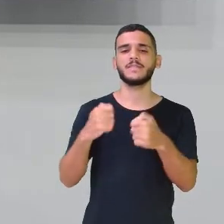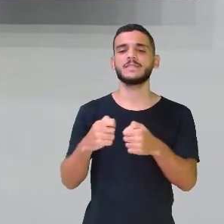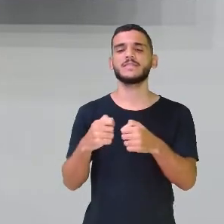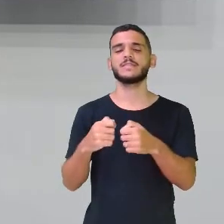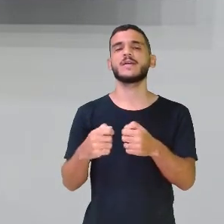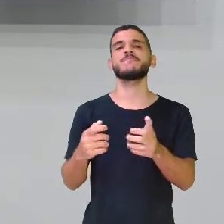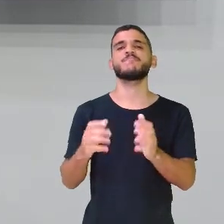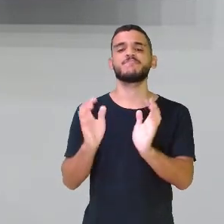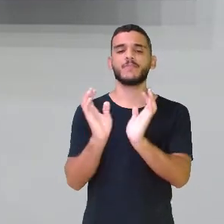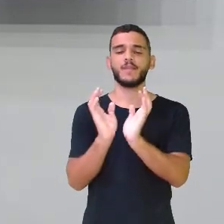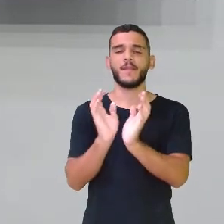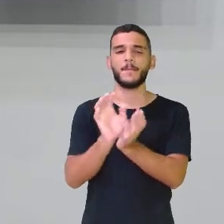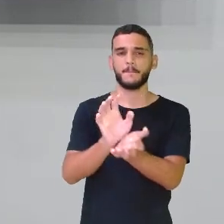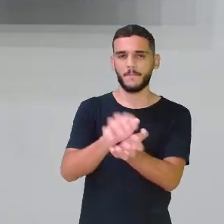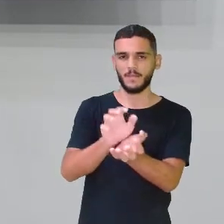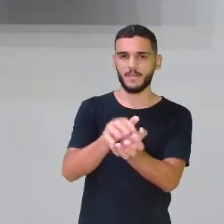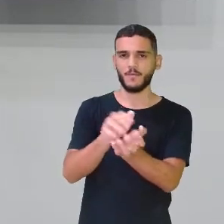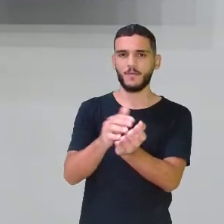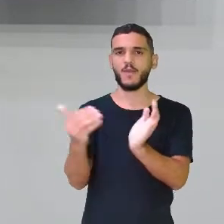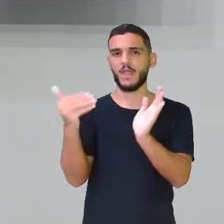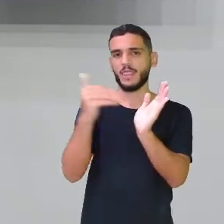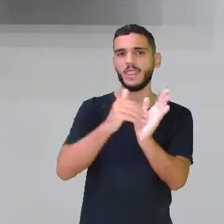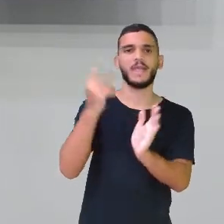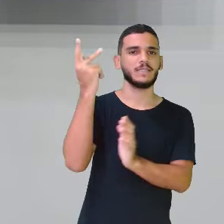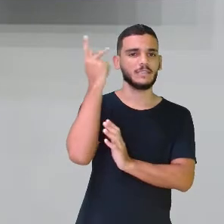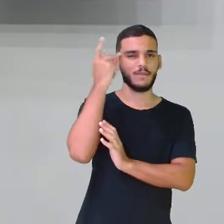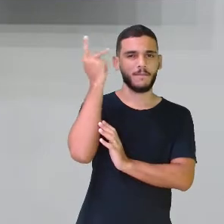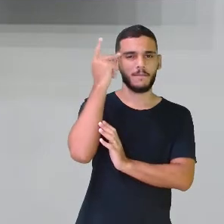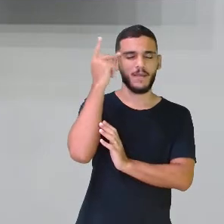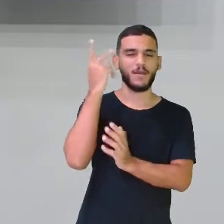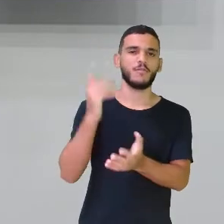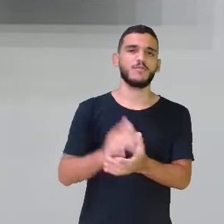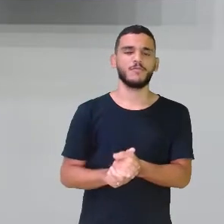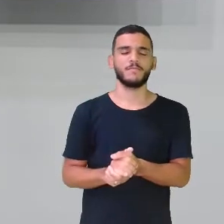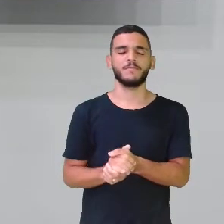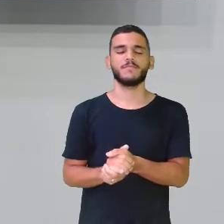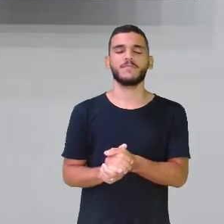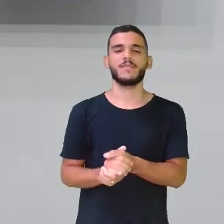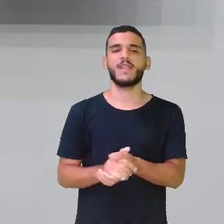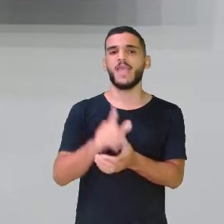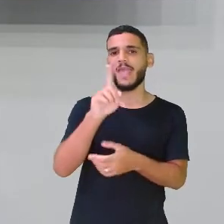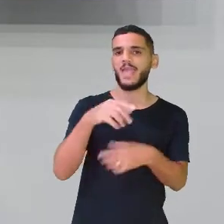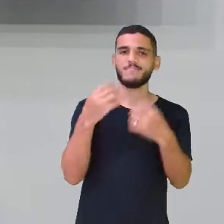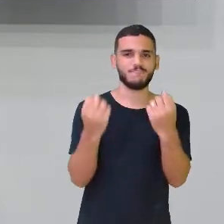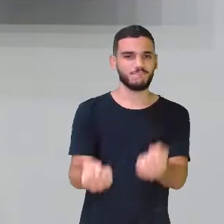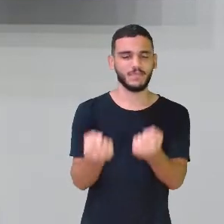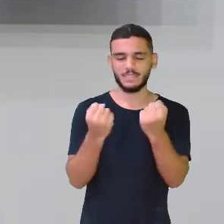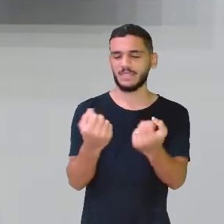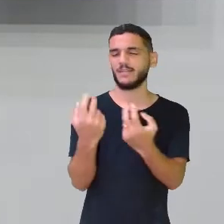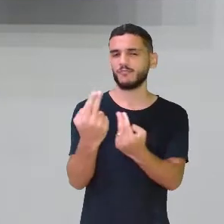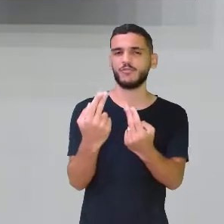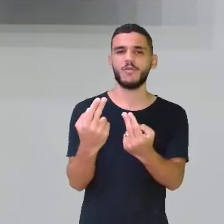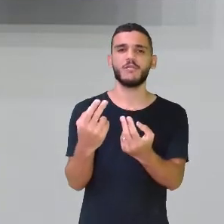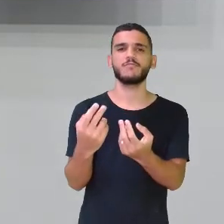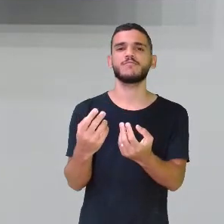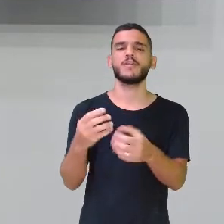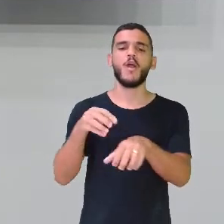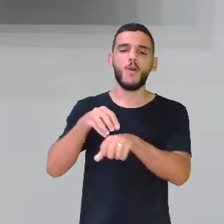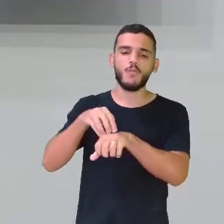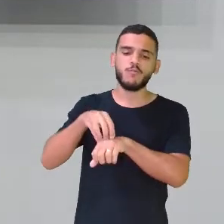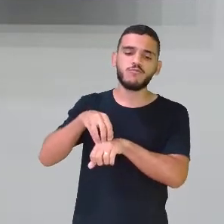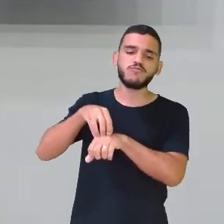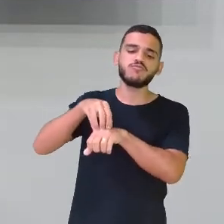Paulo. Esse peso, ele precisa ser o mesmo quando sai e quando chega. Isso é uma medida de